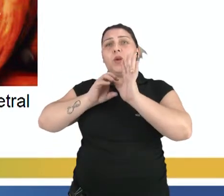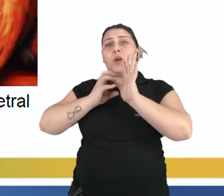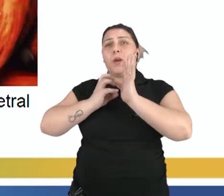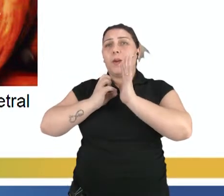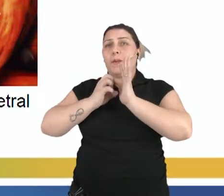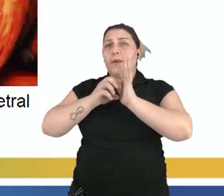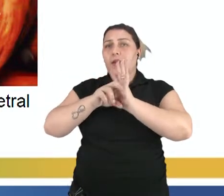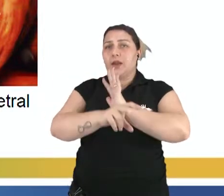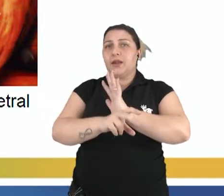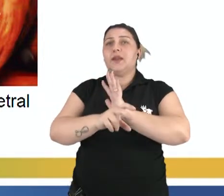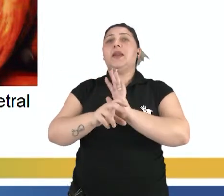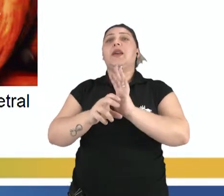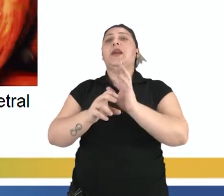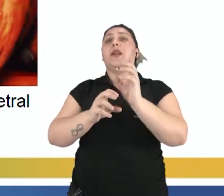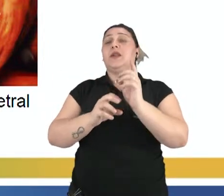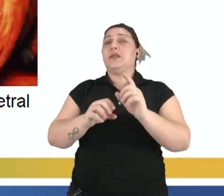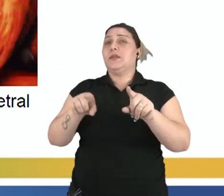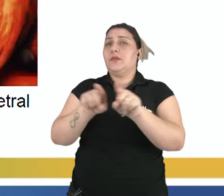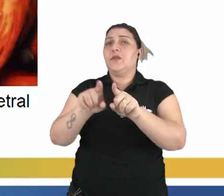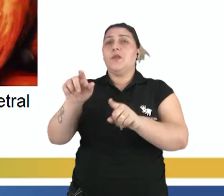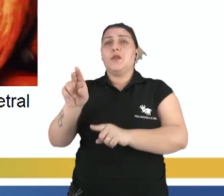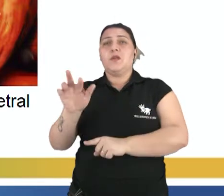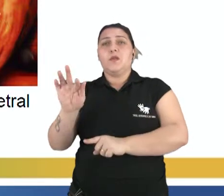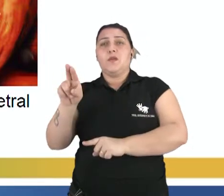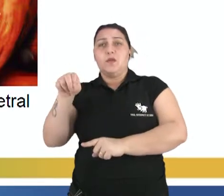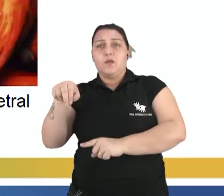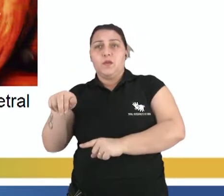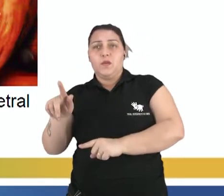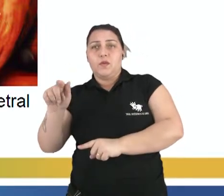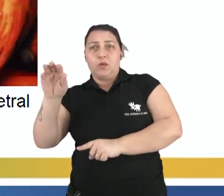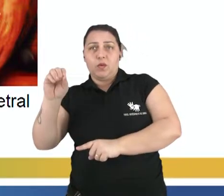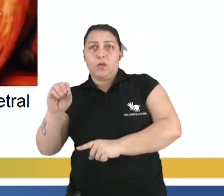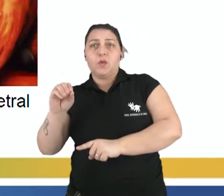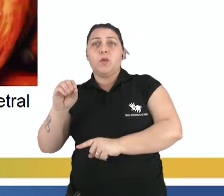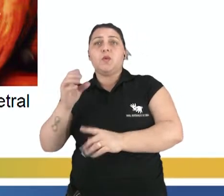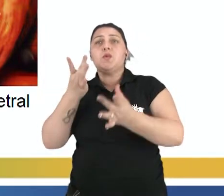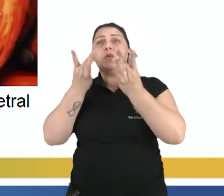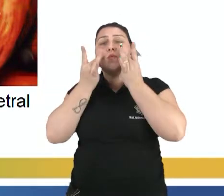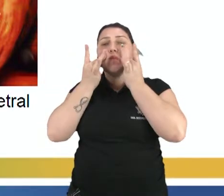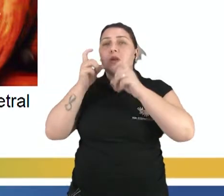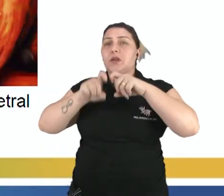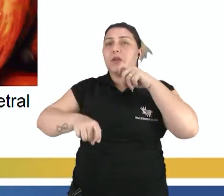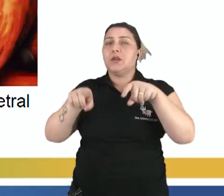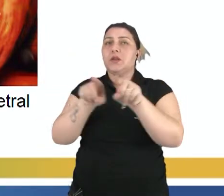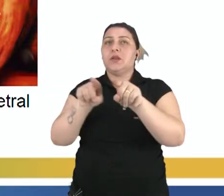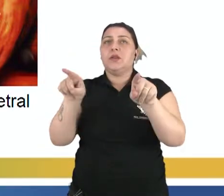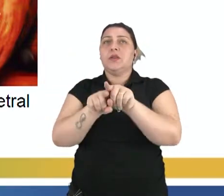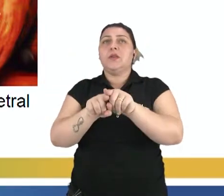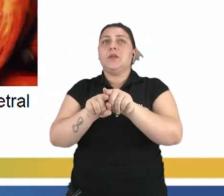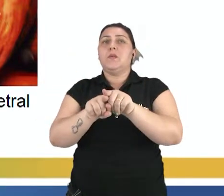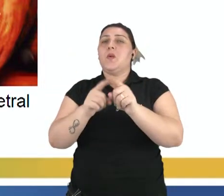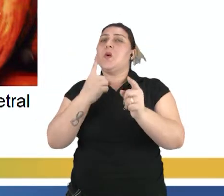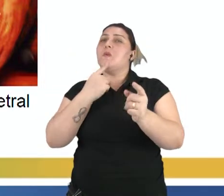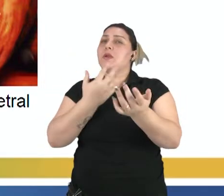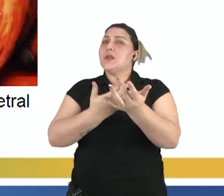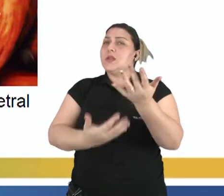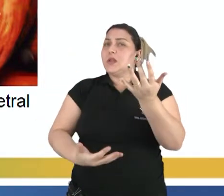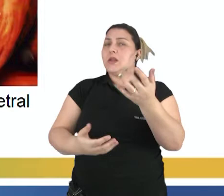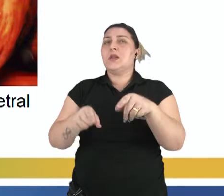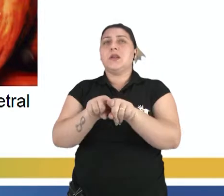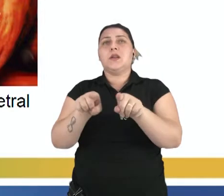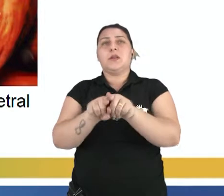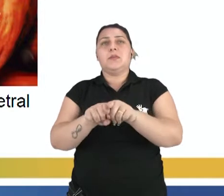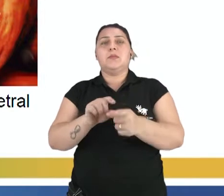entre outros. São transmitidas principalmente pelo contato sexual e também por via sanguínea.